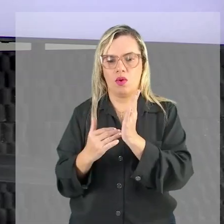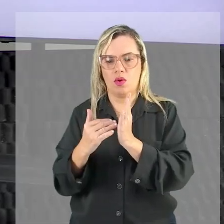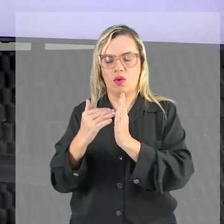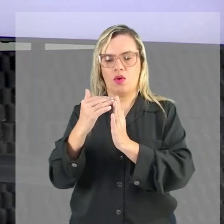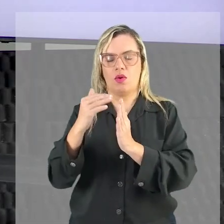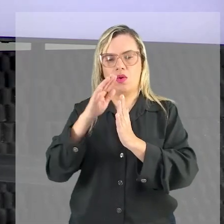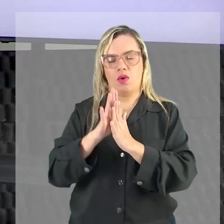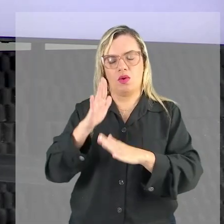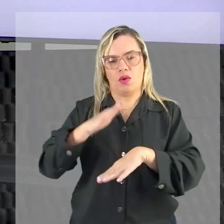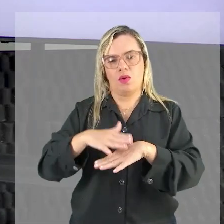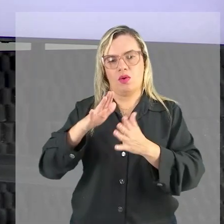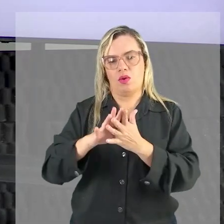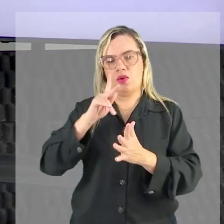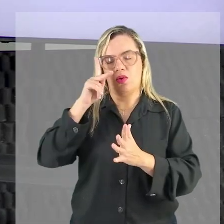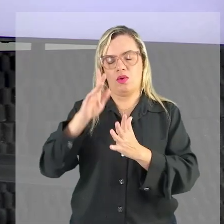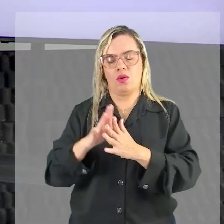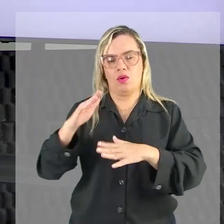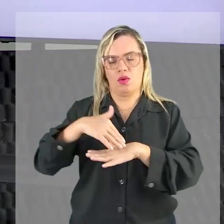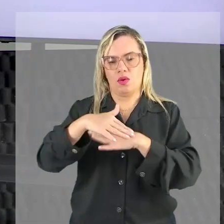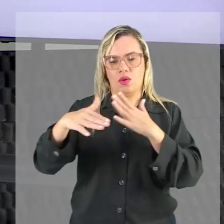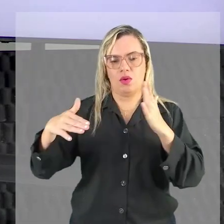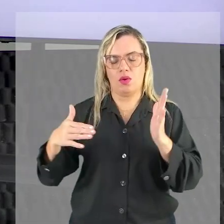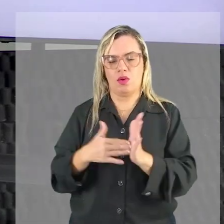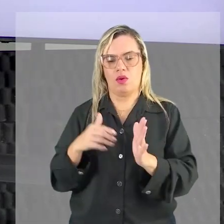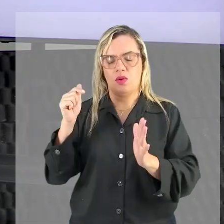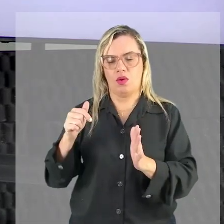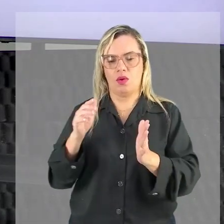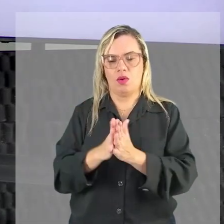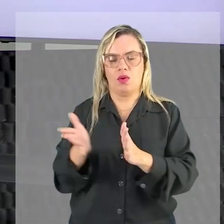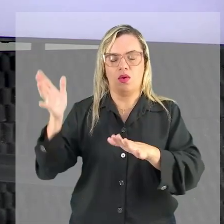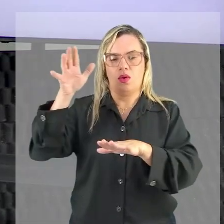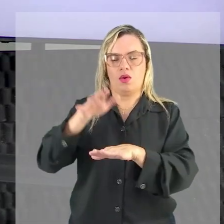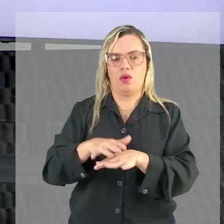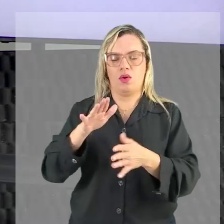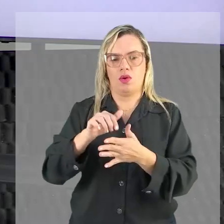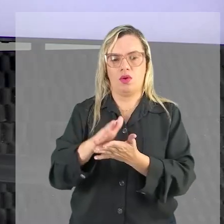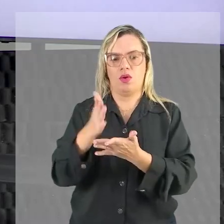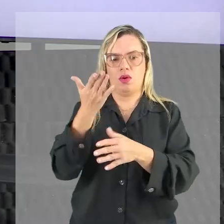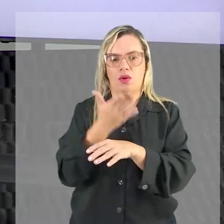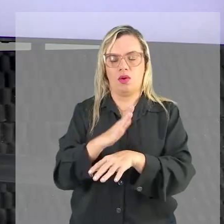intensidade. Então, tudo inserido em atividade física